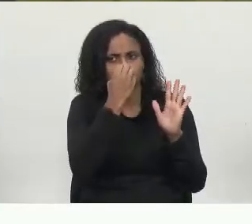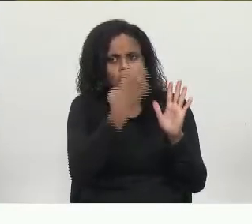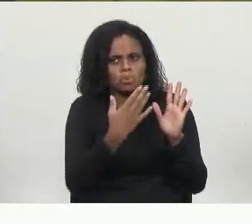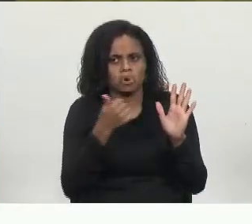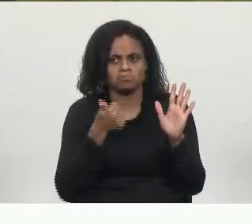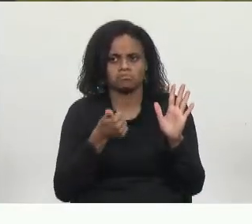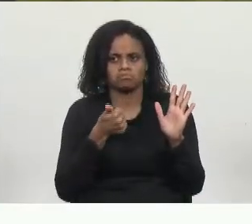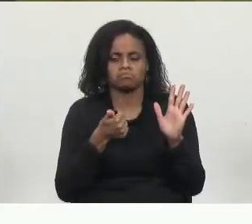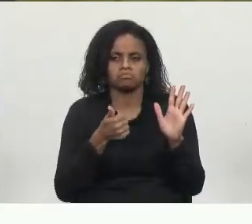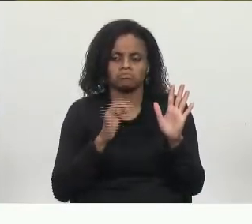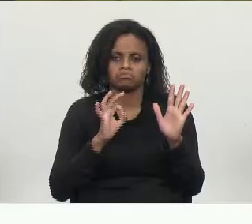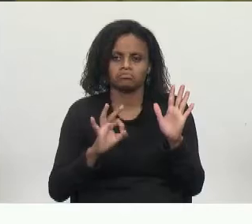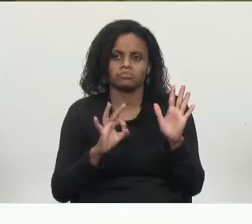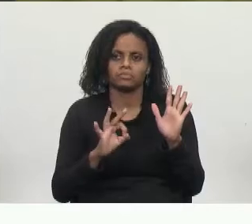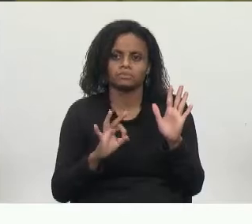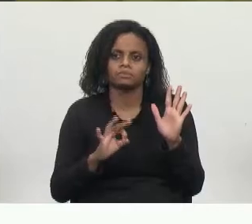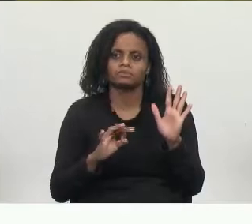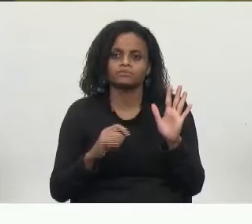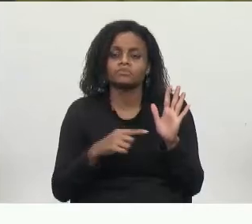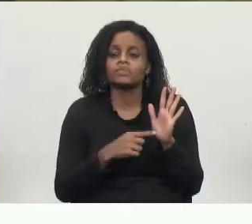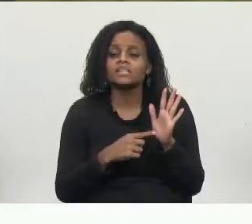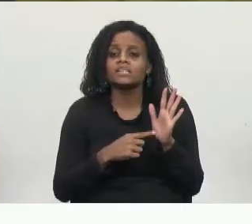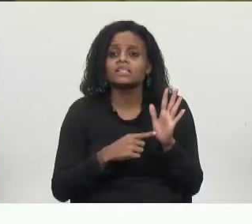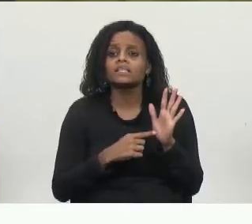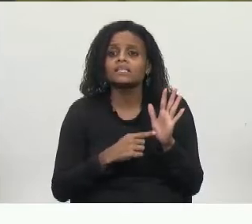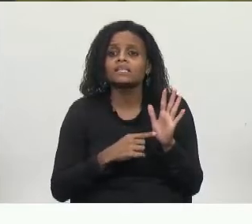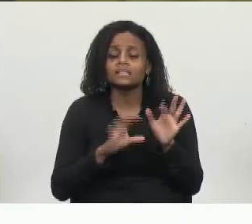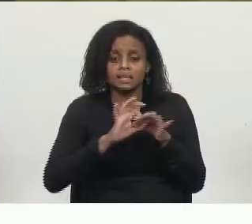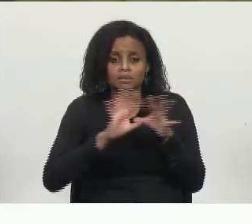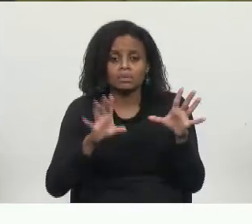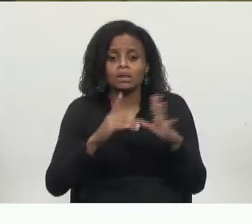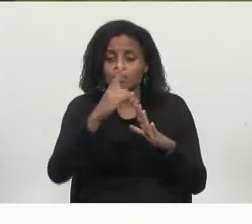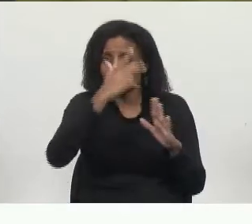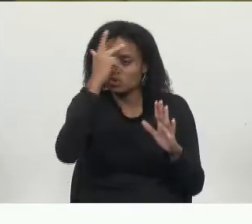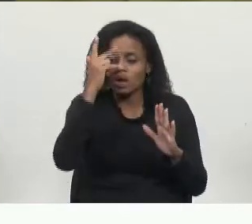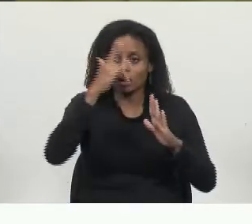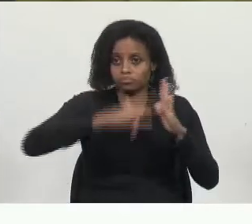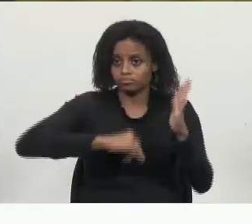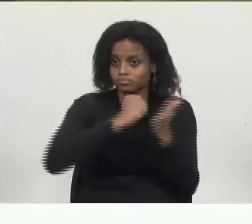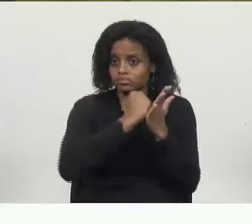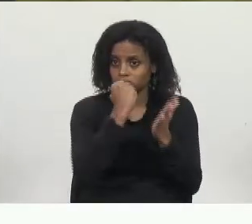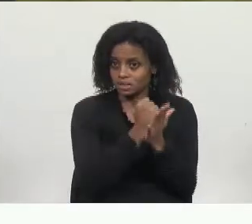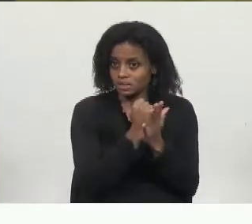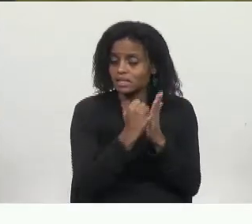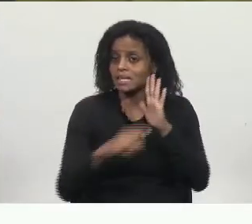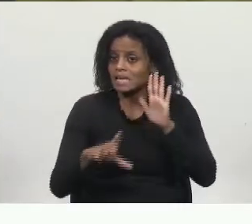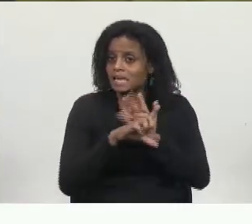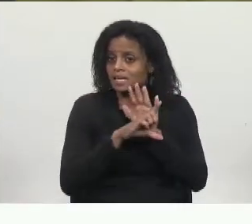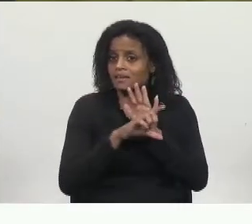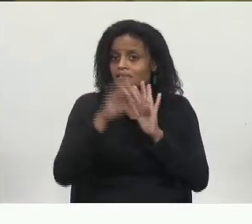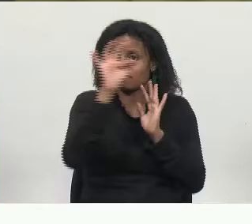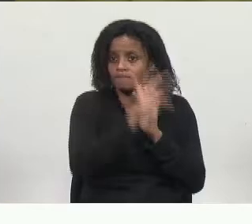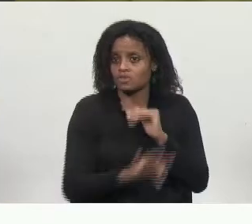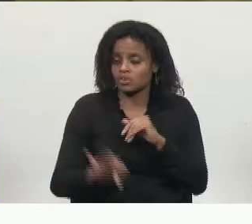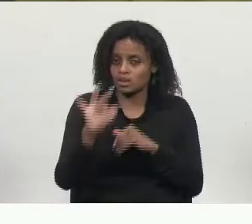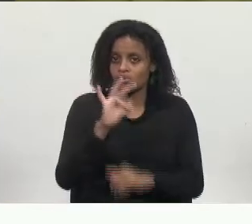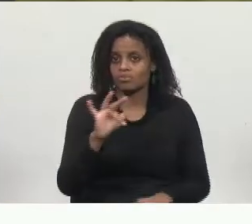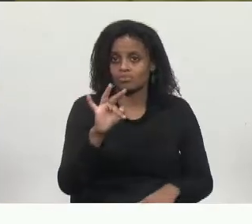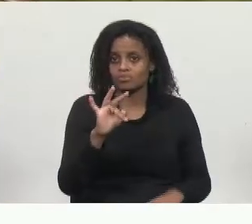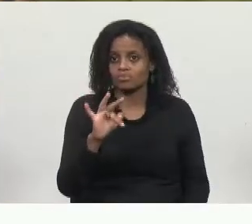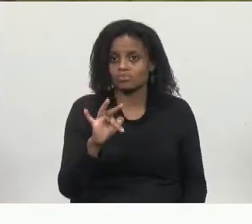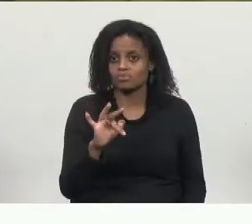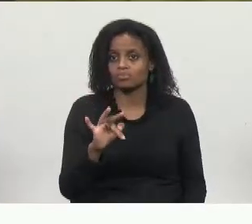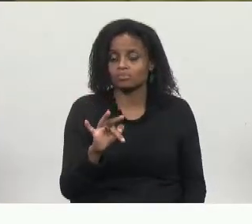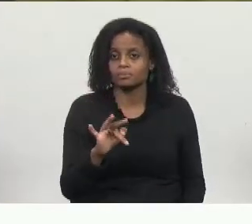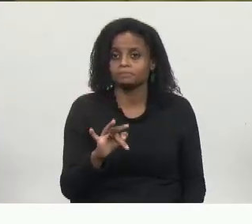uma emenda muito boa, que garante quem tem porte pelo Estatuto de Desarmamento, que é uma lei federal, e o regimento, inclusive, ela vai até